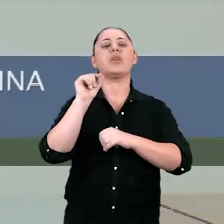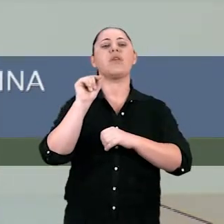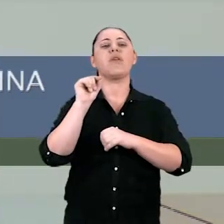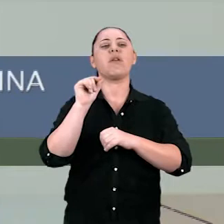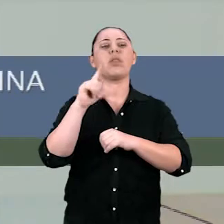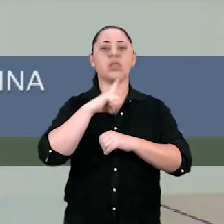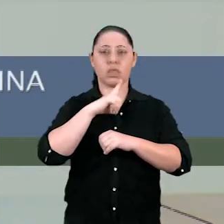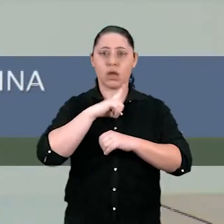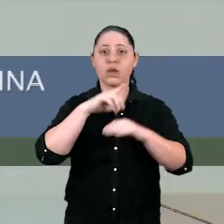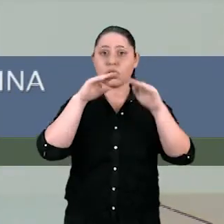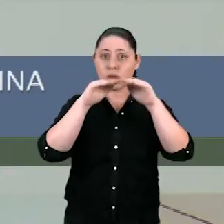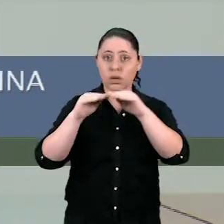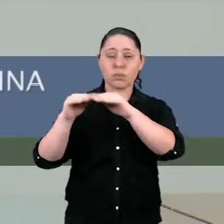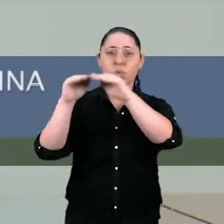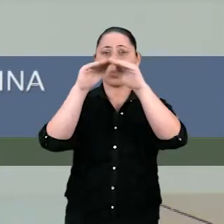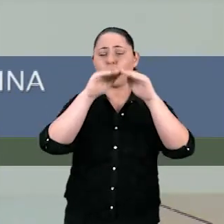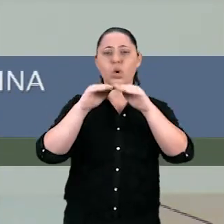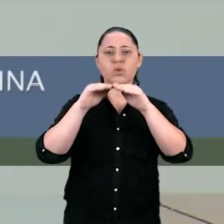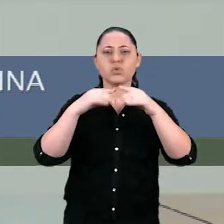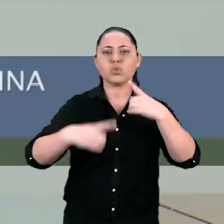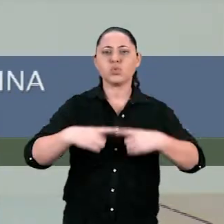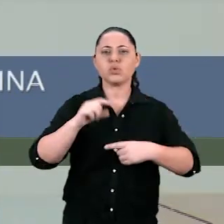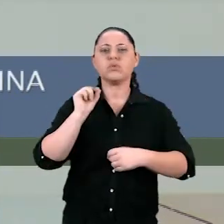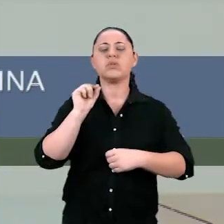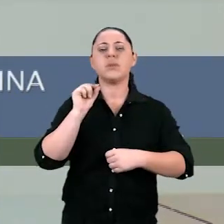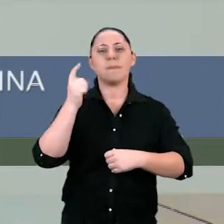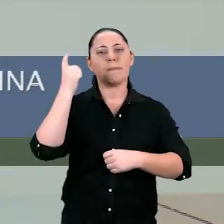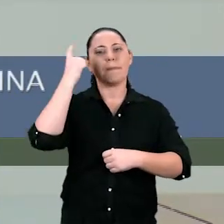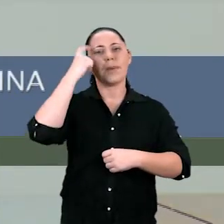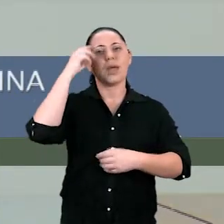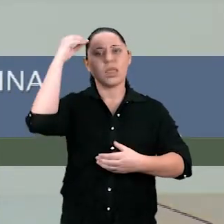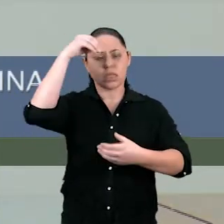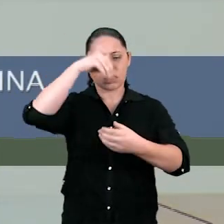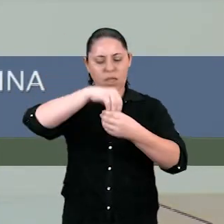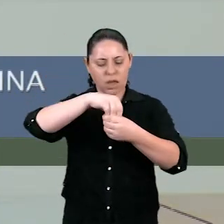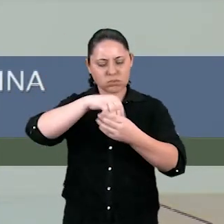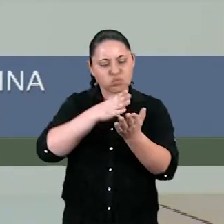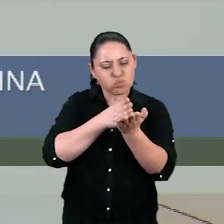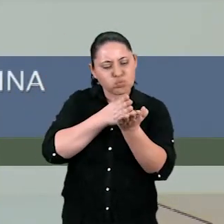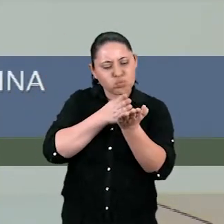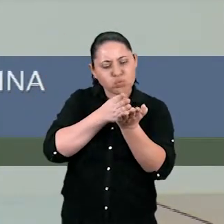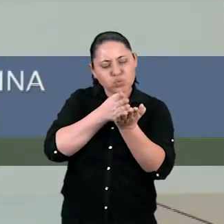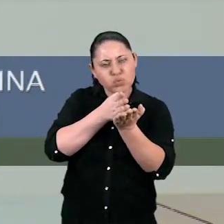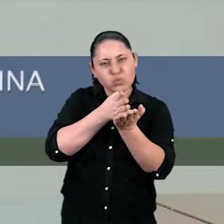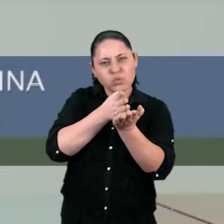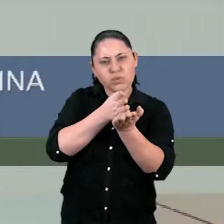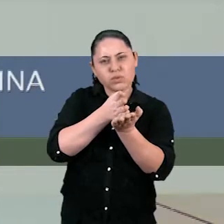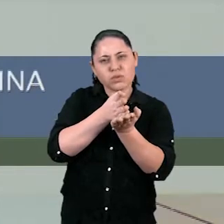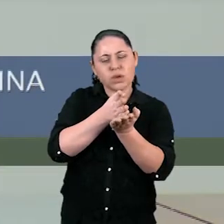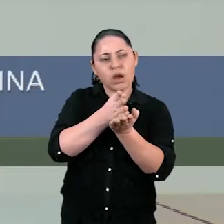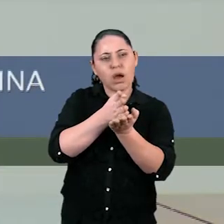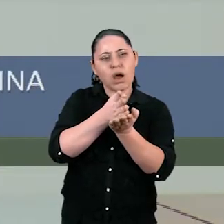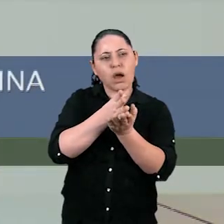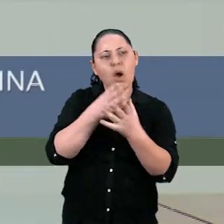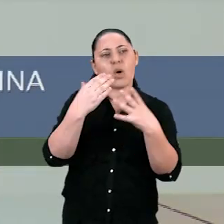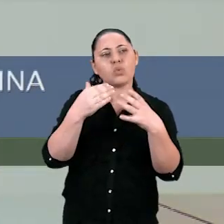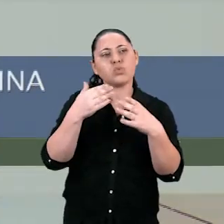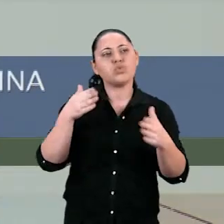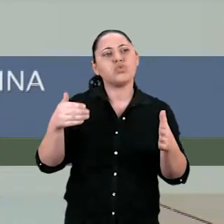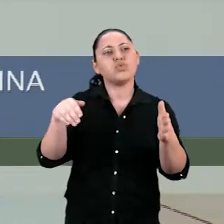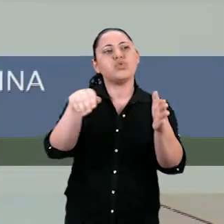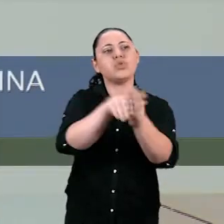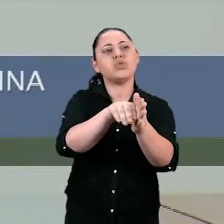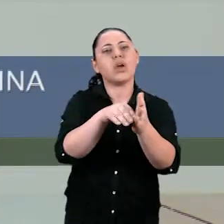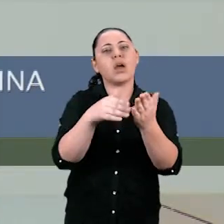nós temos a democracia hoje, mas temos que pensar dentro desse caminhar, dentro desse iter, né, onde nós